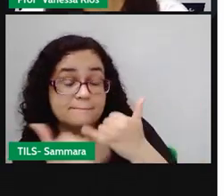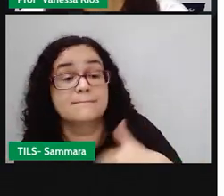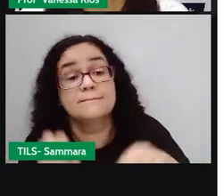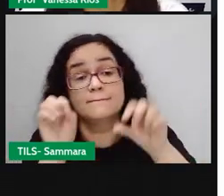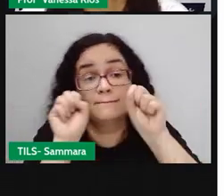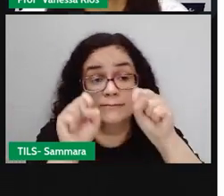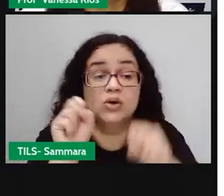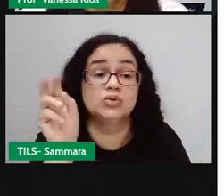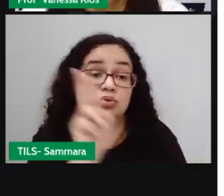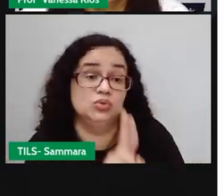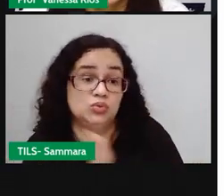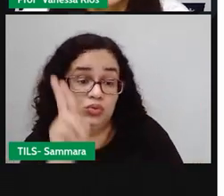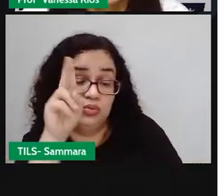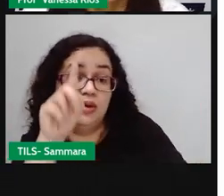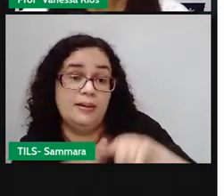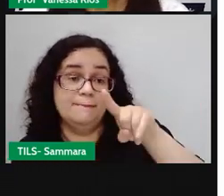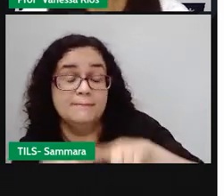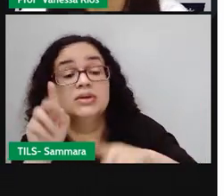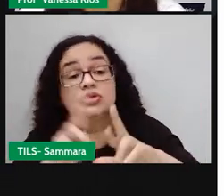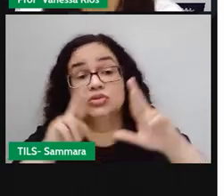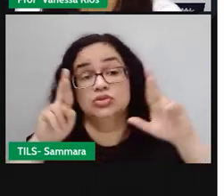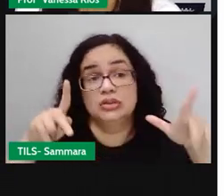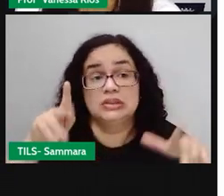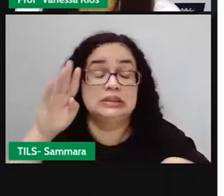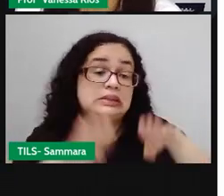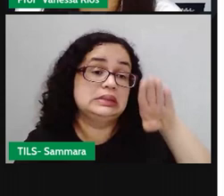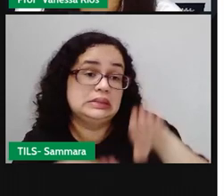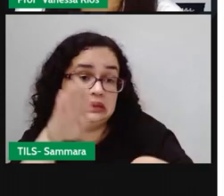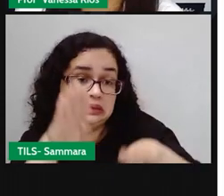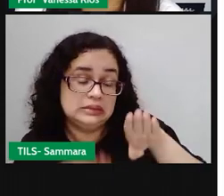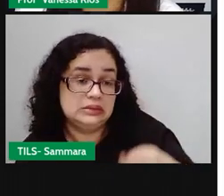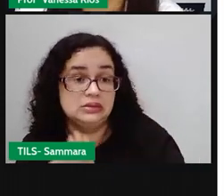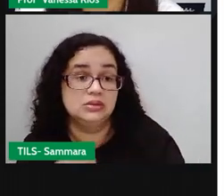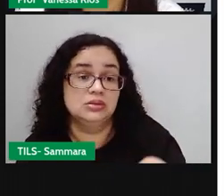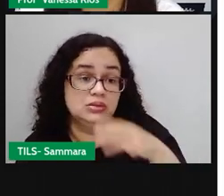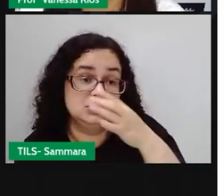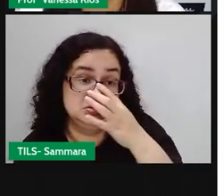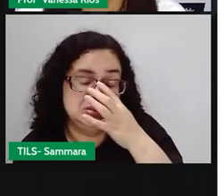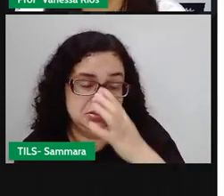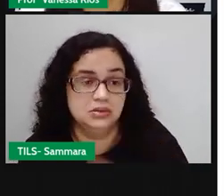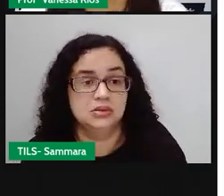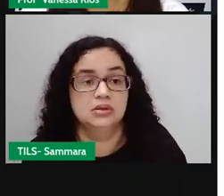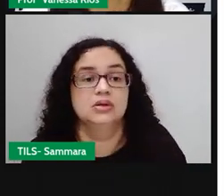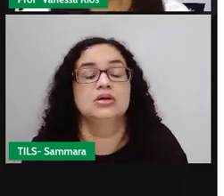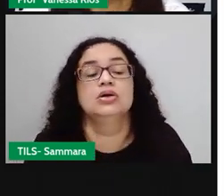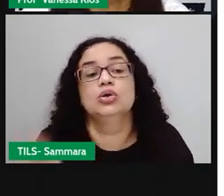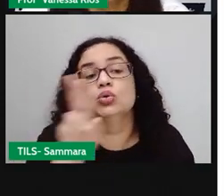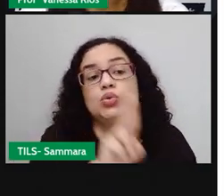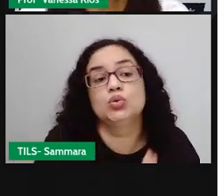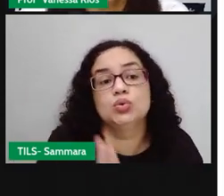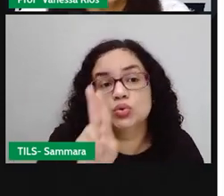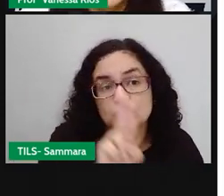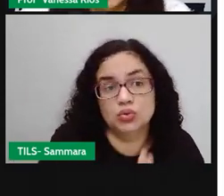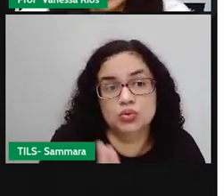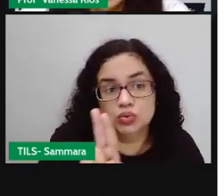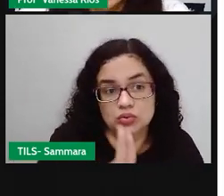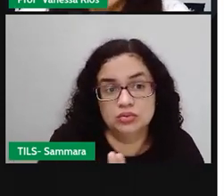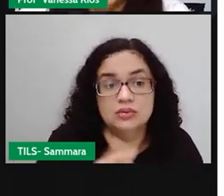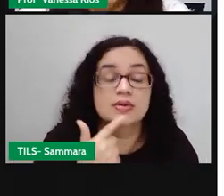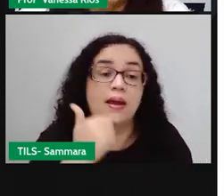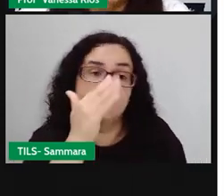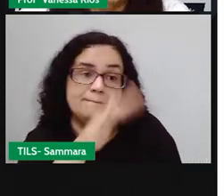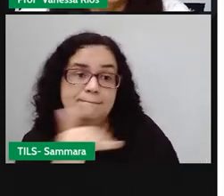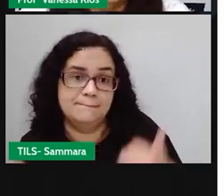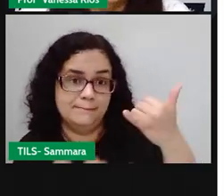podem utilizar materiais diferentes dependendo da função, dependendo da utilidade daquele